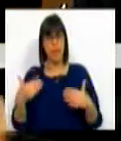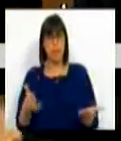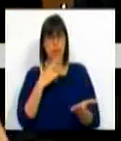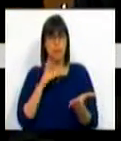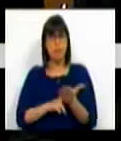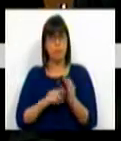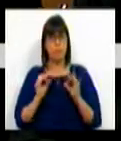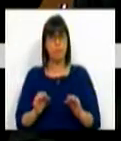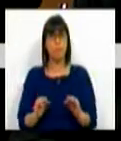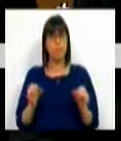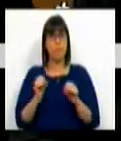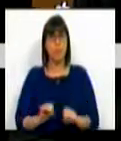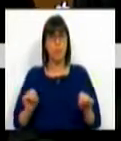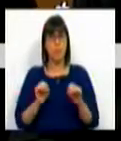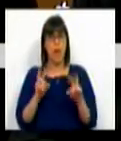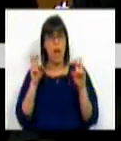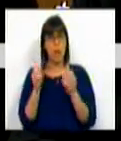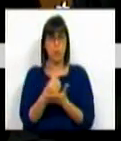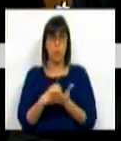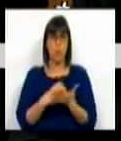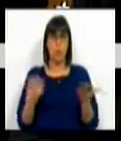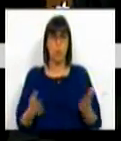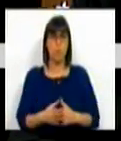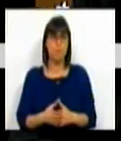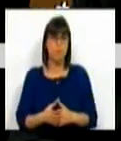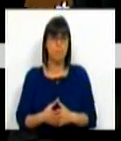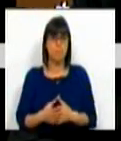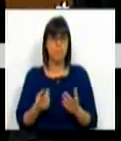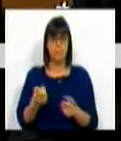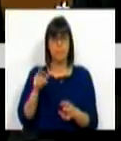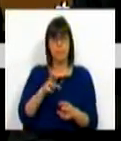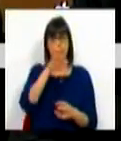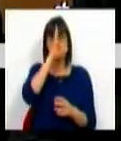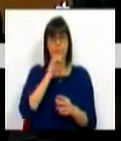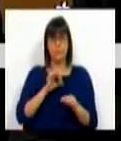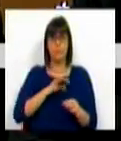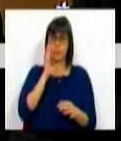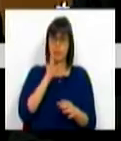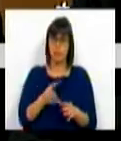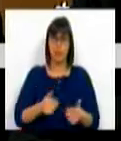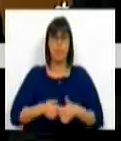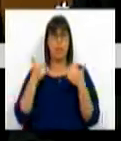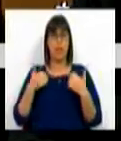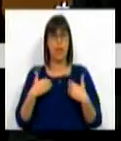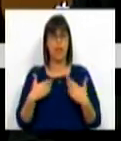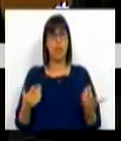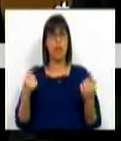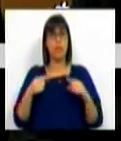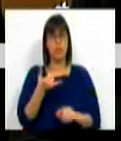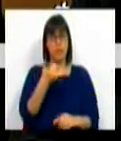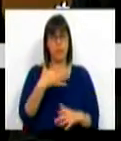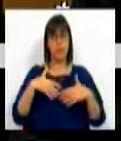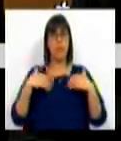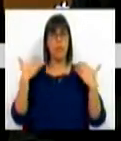a verdade é que, entretanto, não existe aqui assunto nenhum. Aliás, no anterior governo, como os senhores saberão até melhor do que nós, existiram